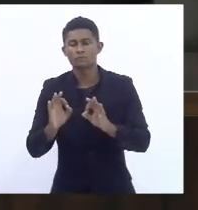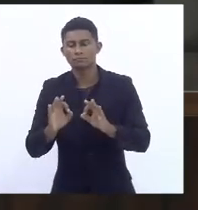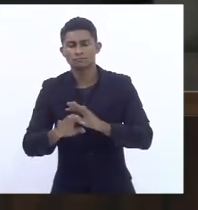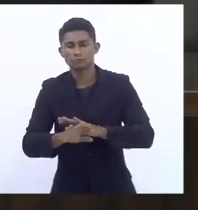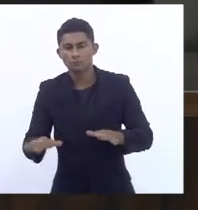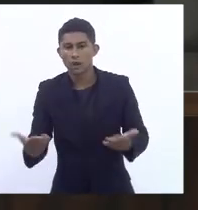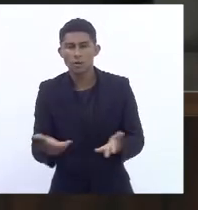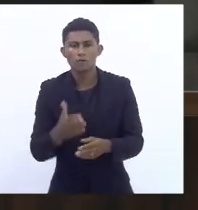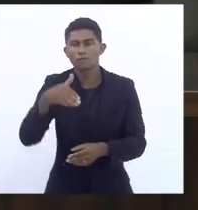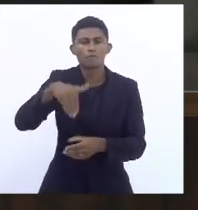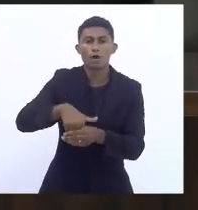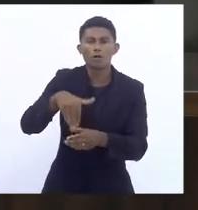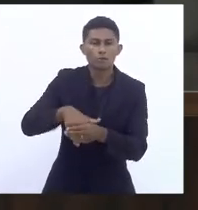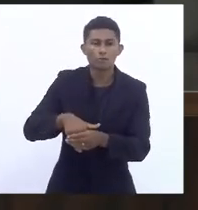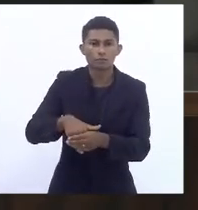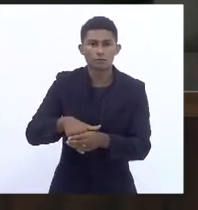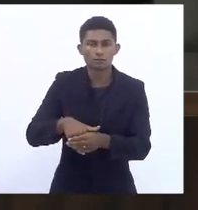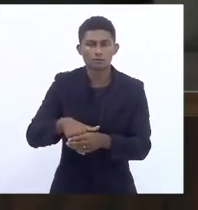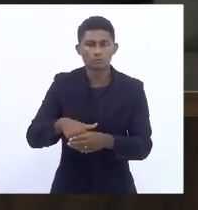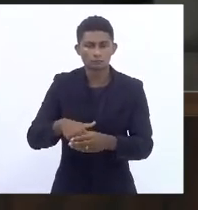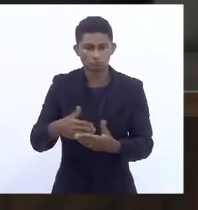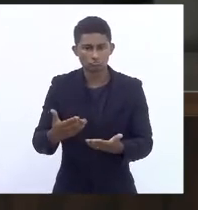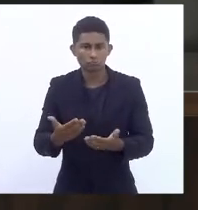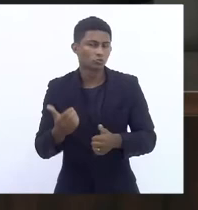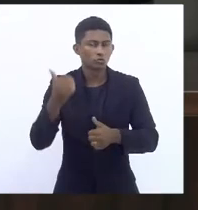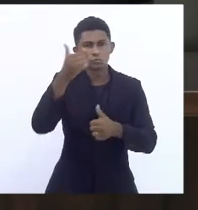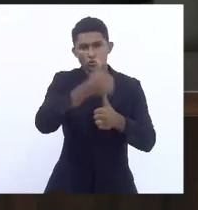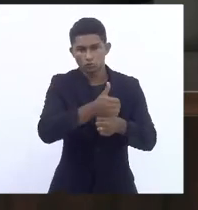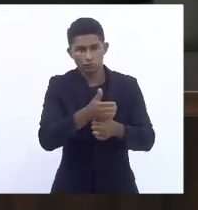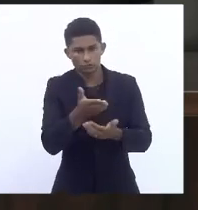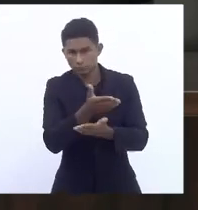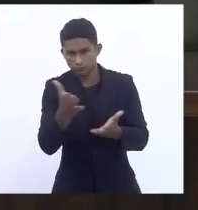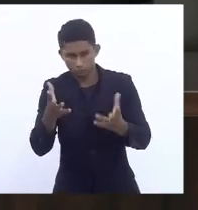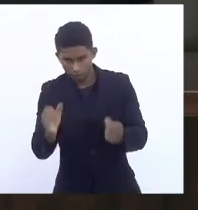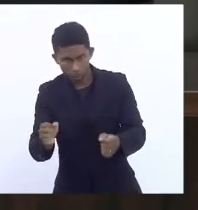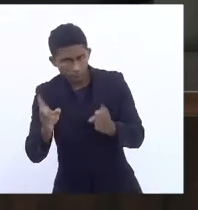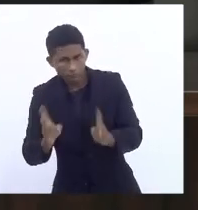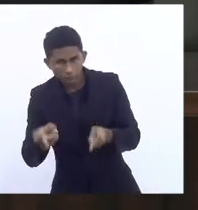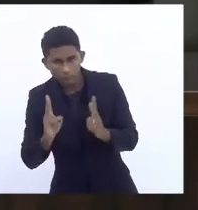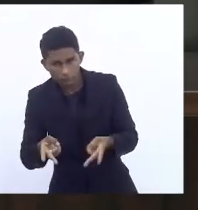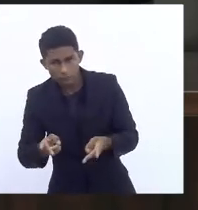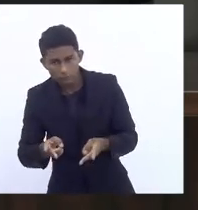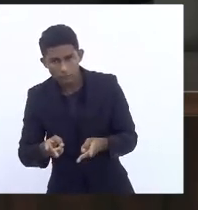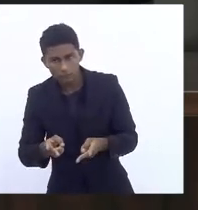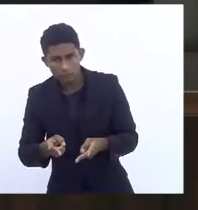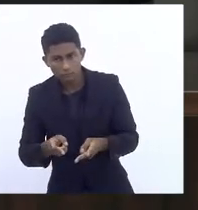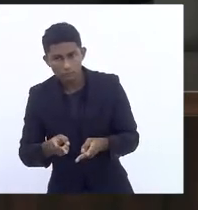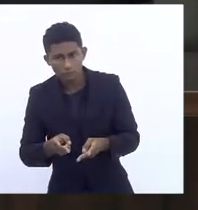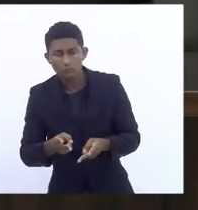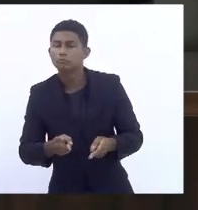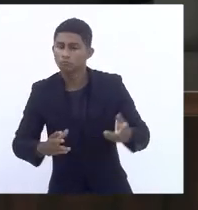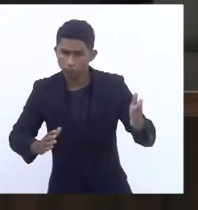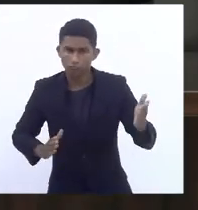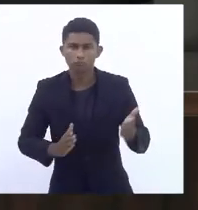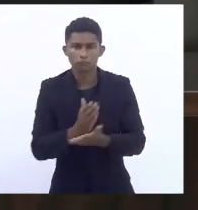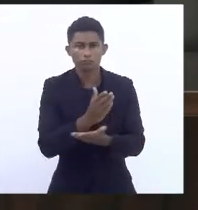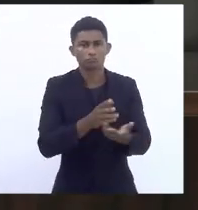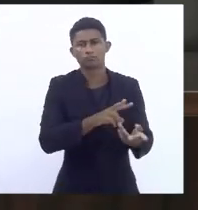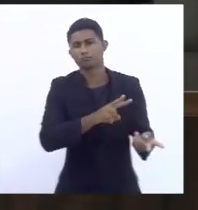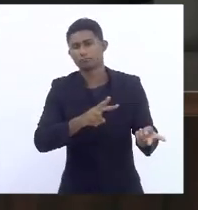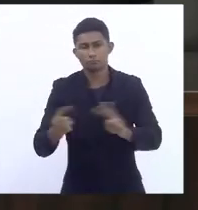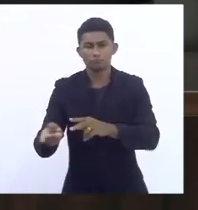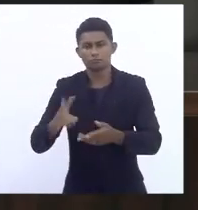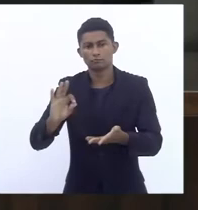em votação. Em votação substitutivo. Senhores que aprovam, permaneçam como estão. Aprovado, vai ao